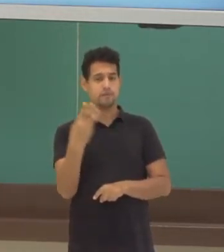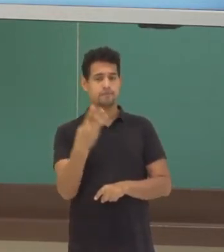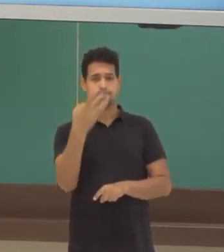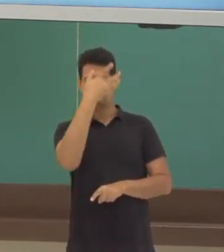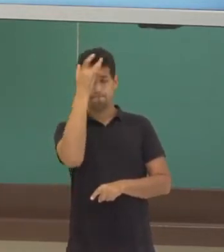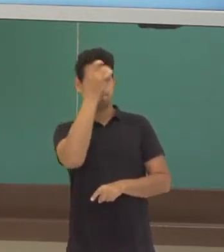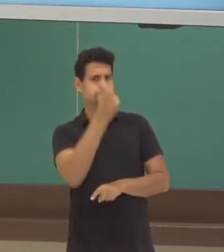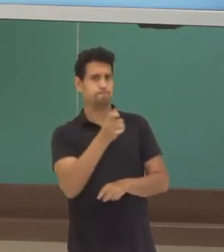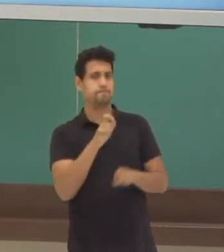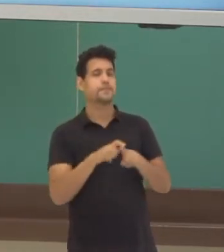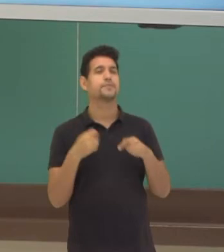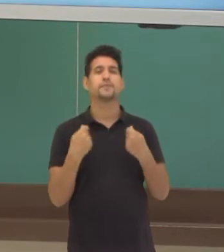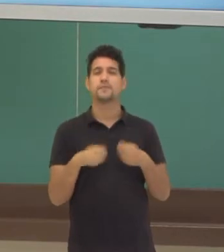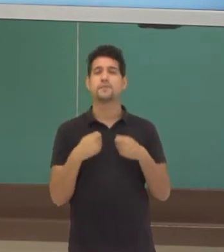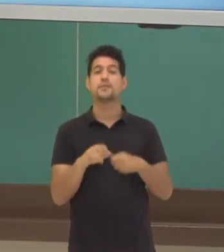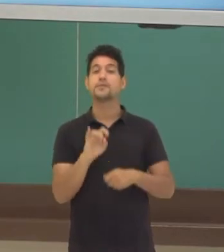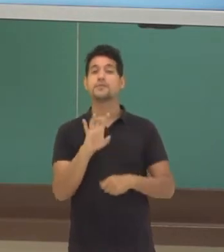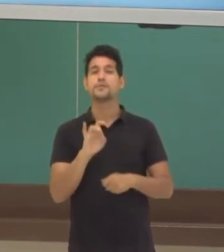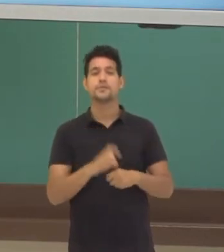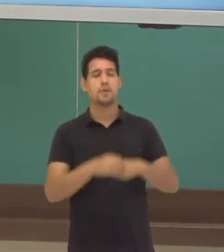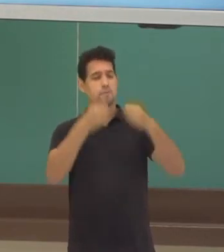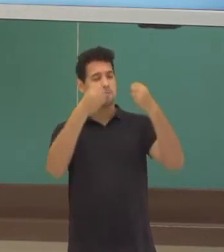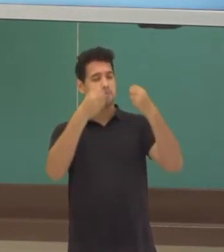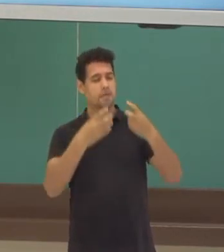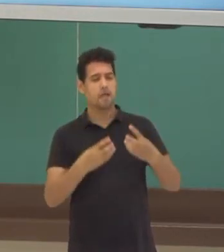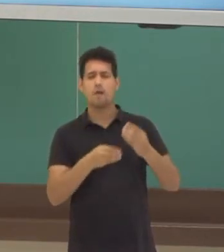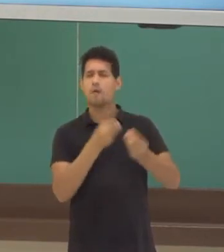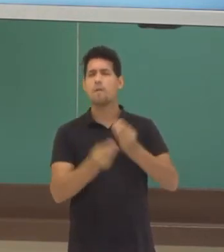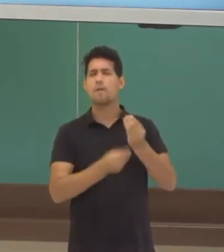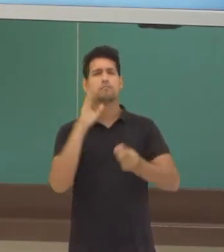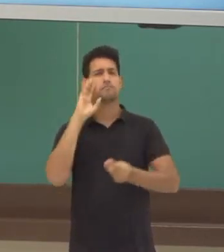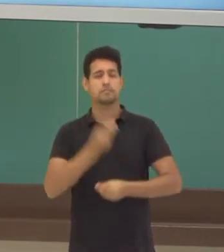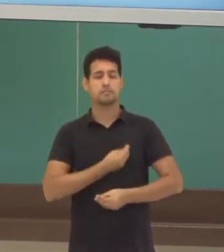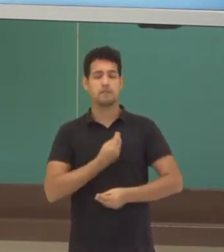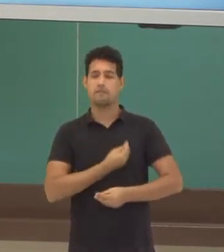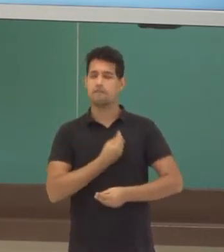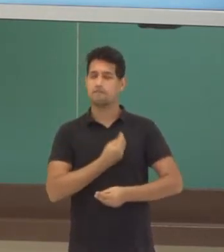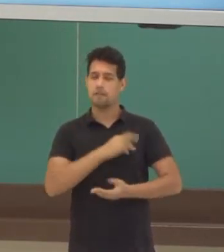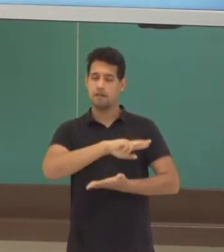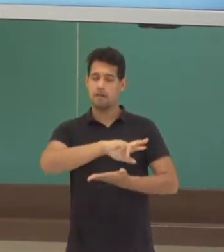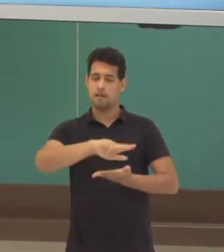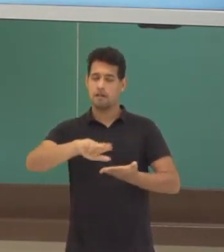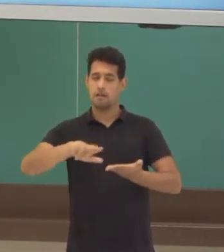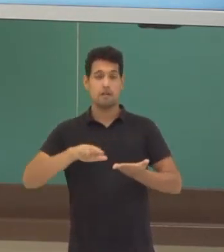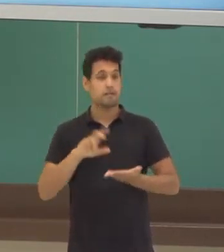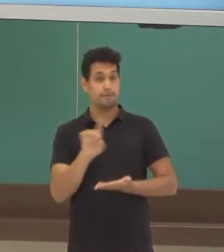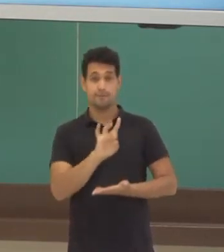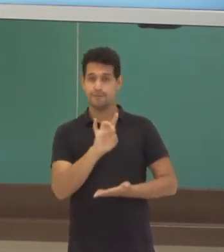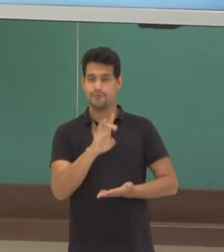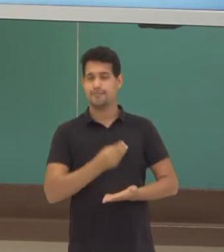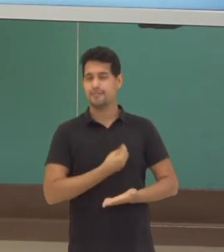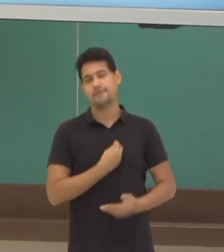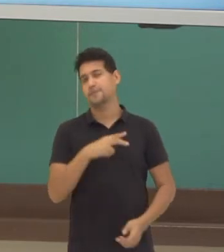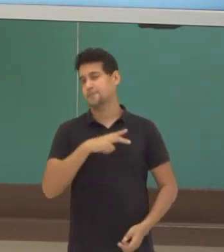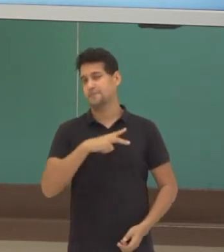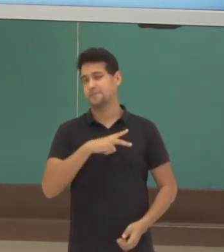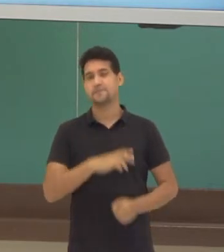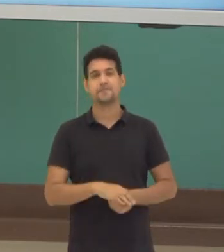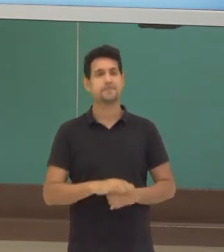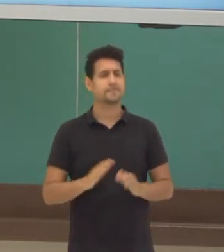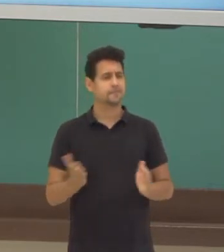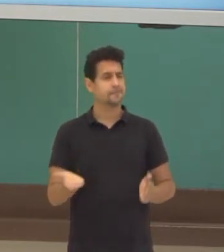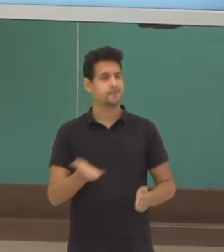contos, crônicas, fábulas, né, relato de memórias e tantos outros, nós precisaremos sim do narrador, né?